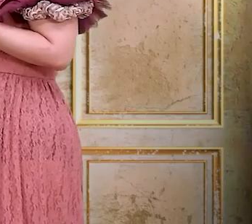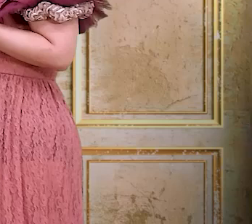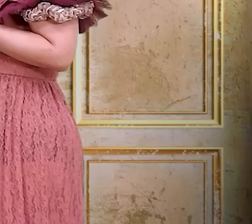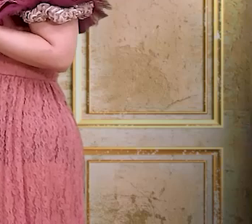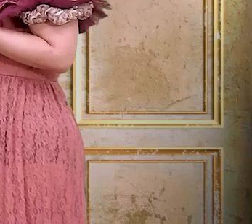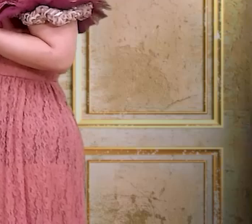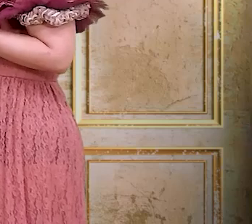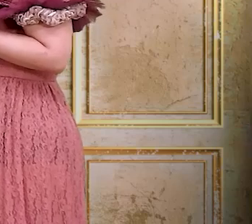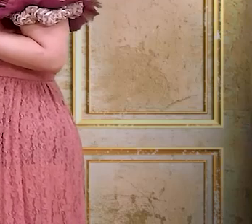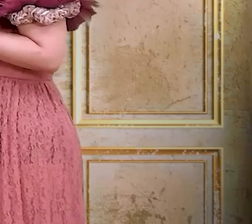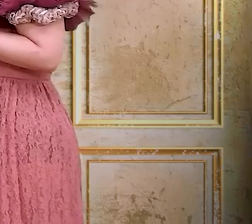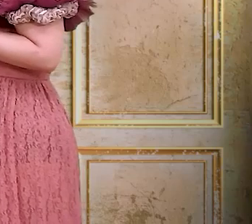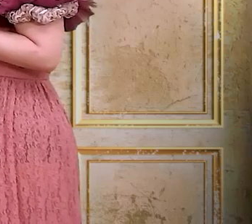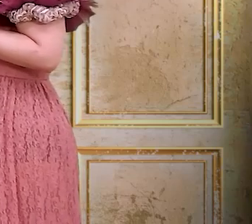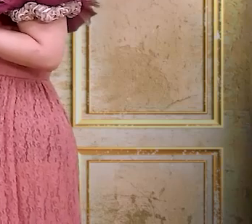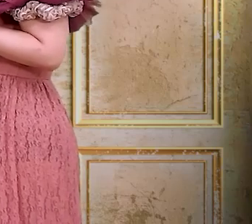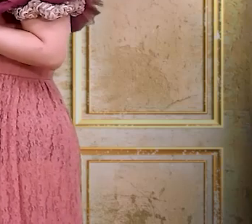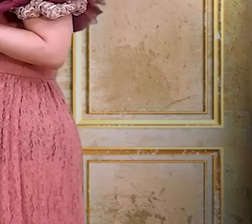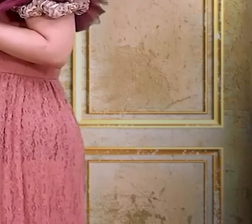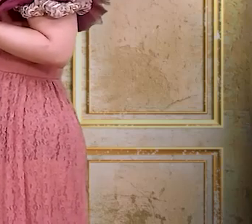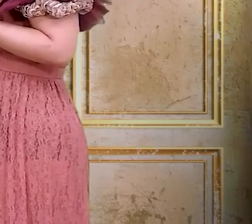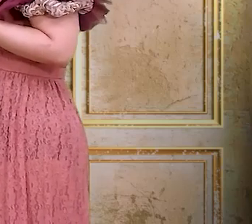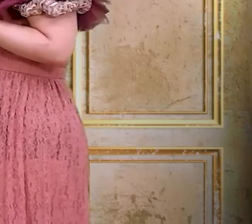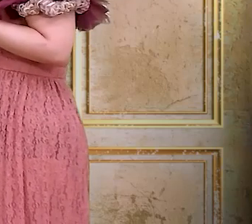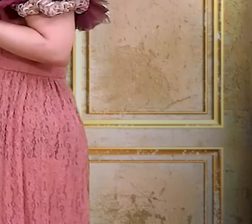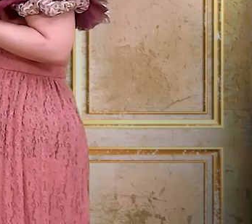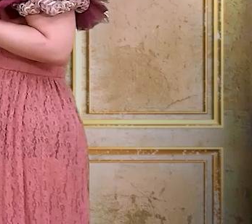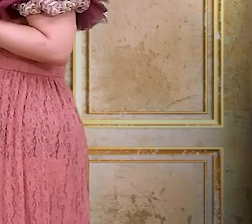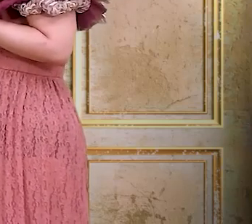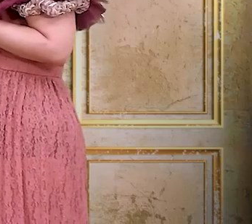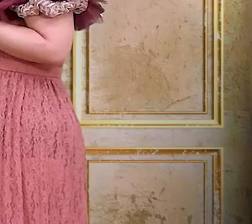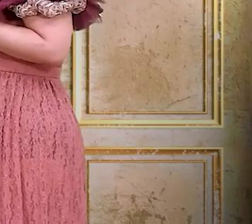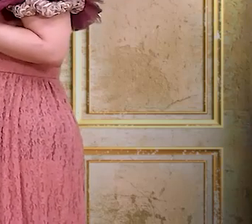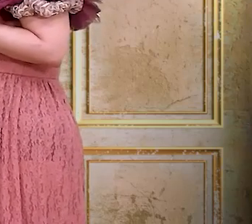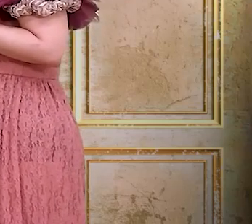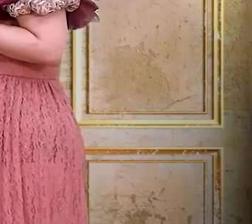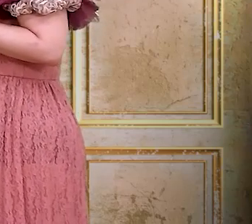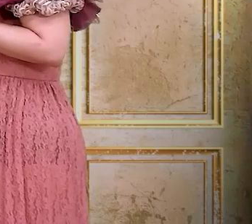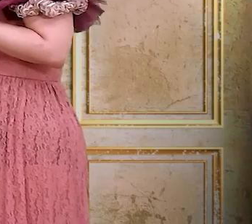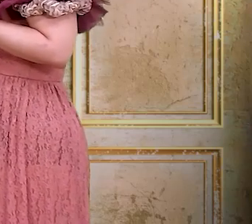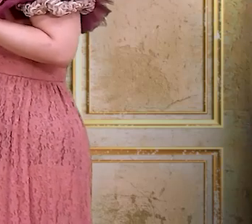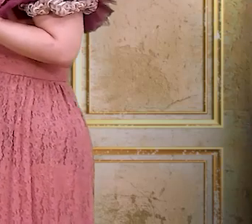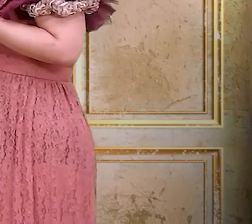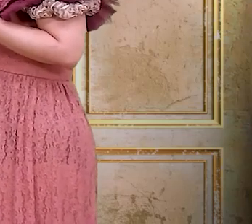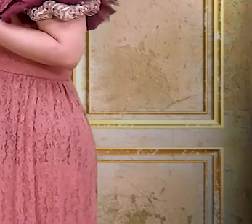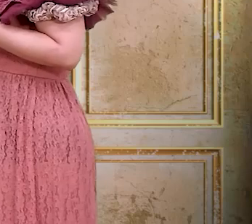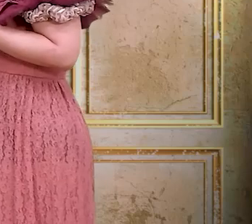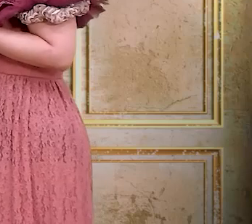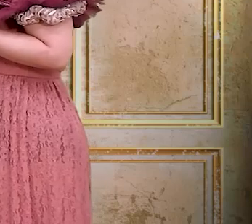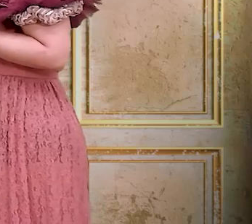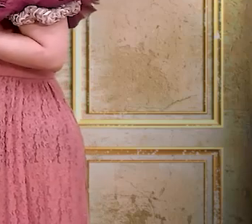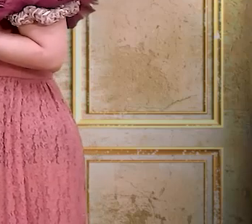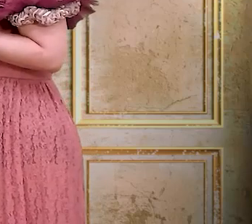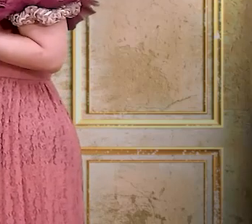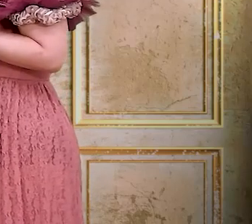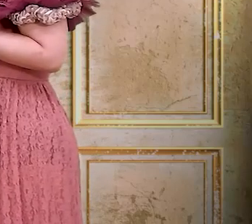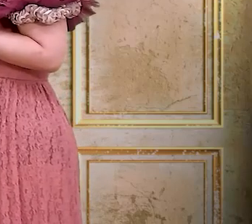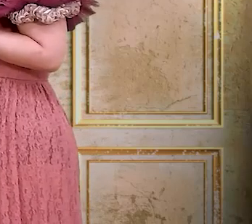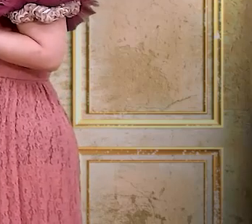abateu e atirou ao pó. Essa degradação do homem a quem eu adorava, eis o seu